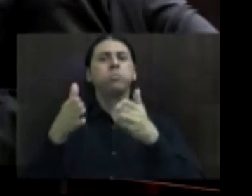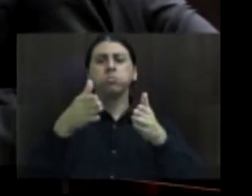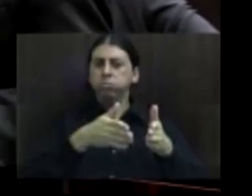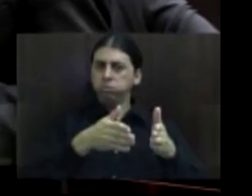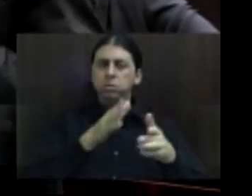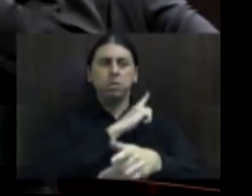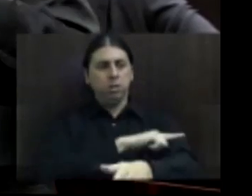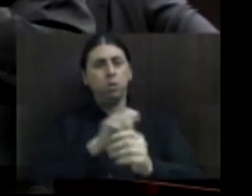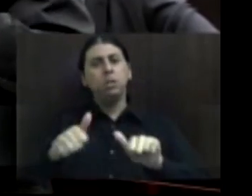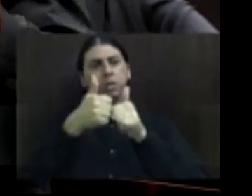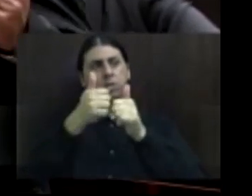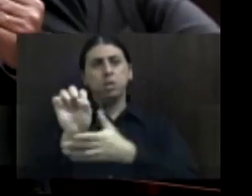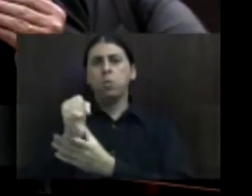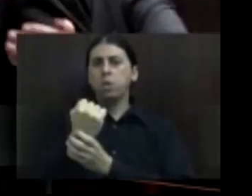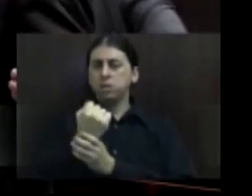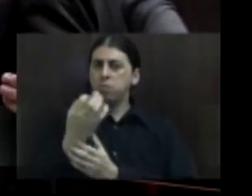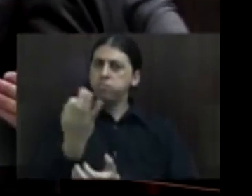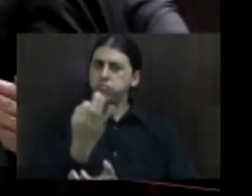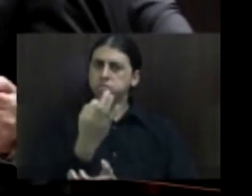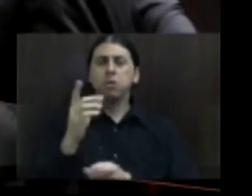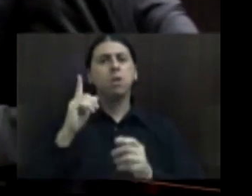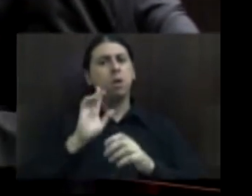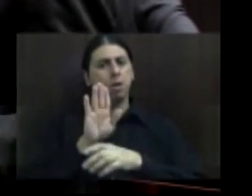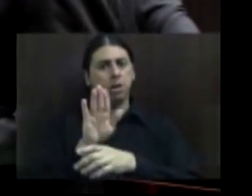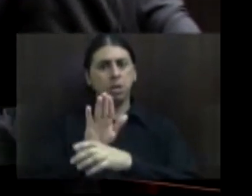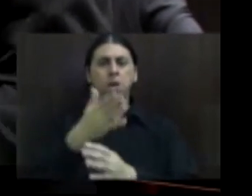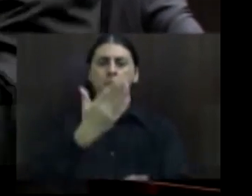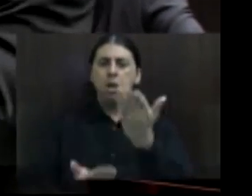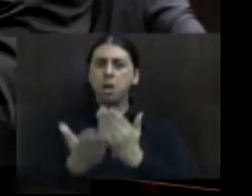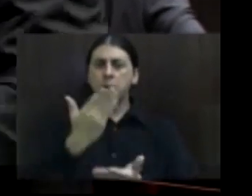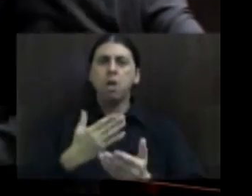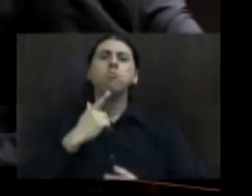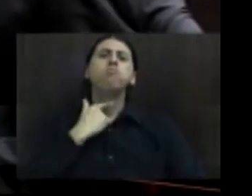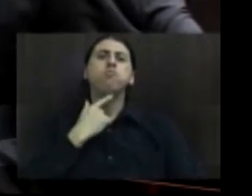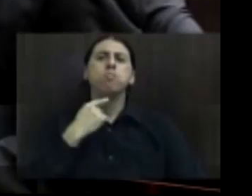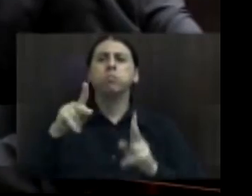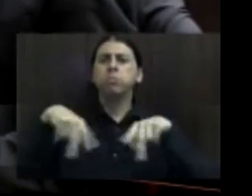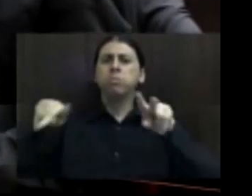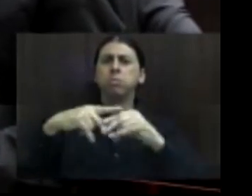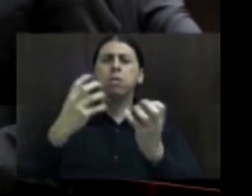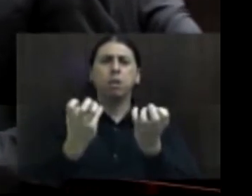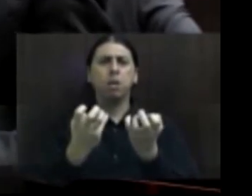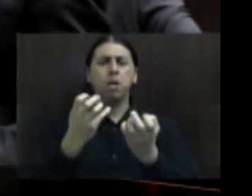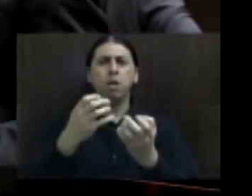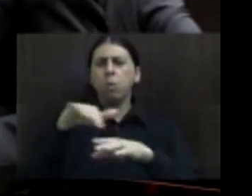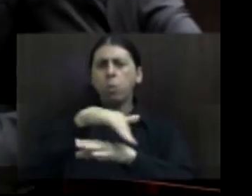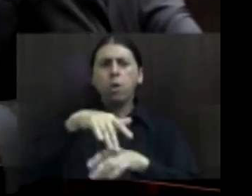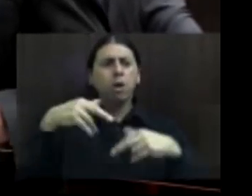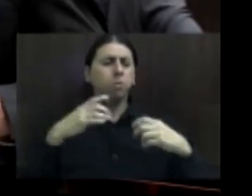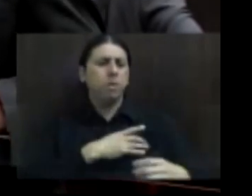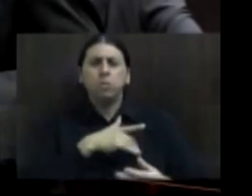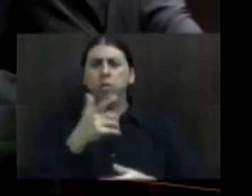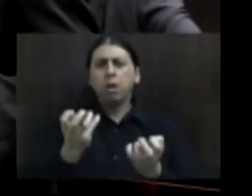qualidade uma segurança que possa atender os anseios da população bem como